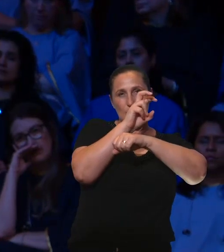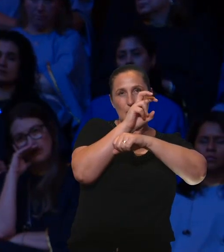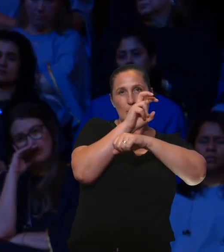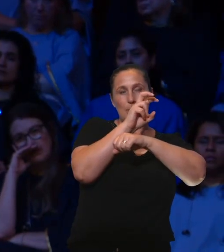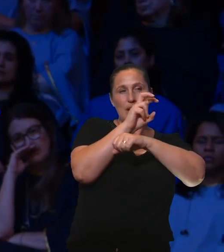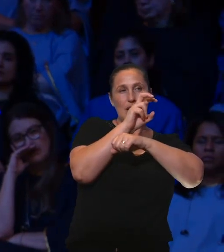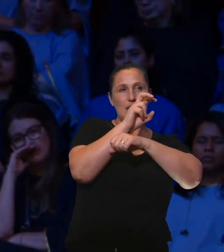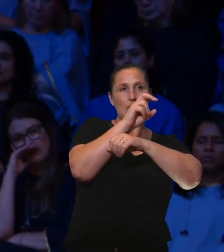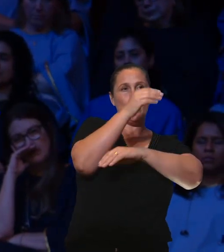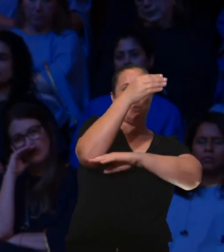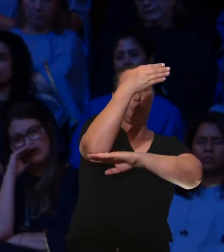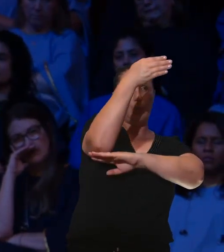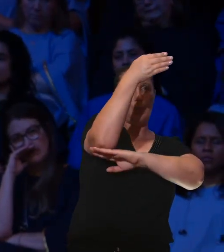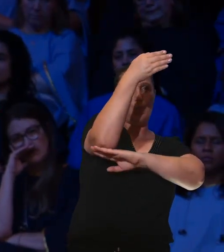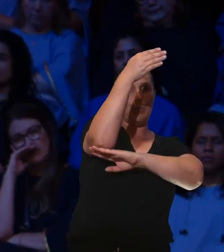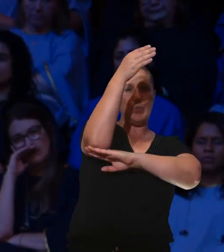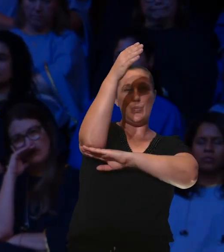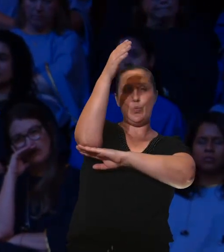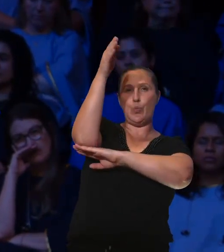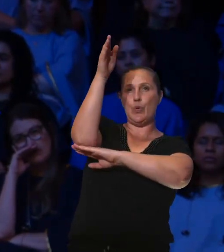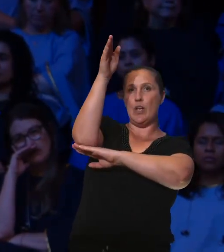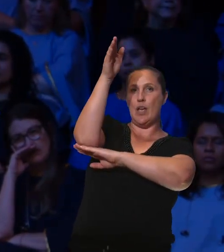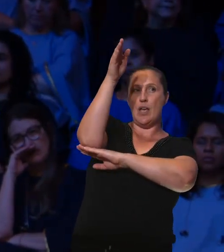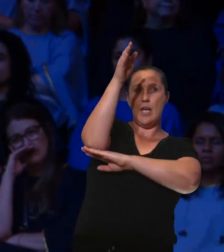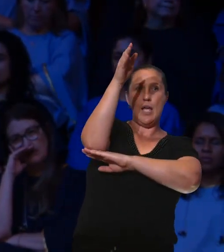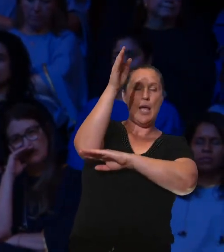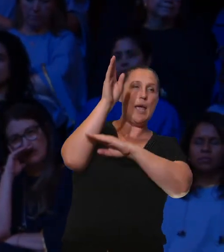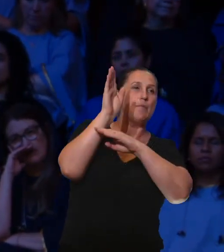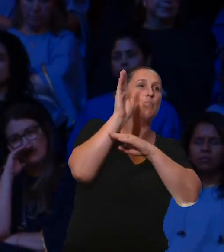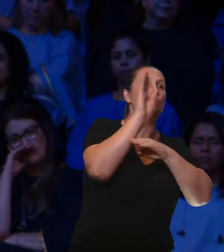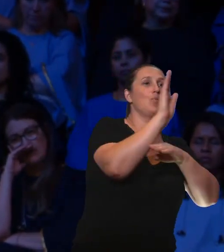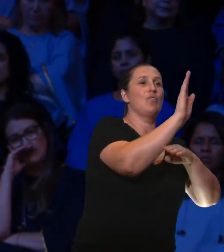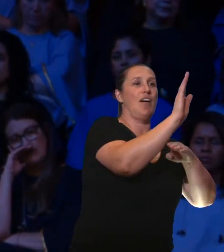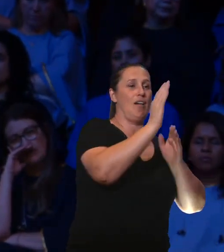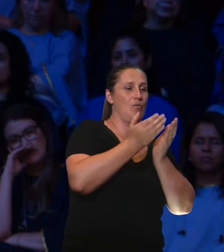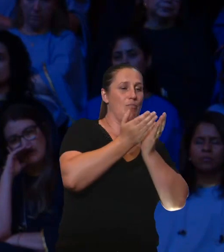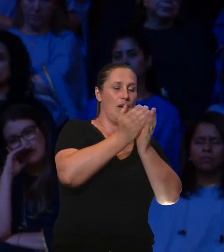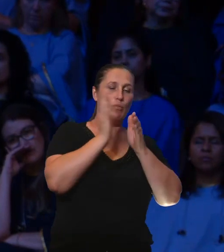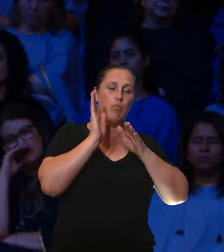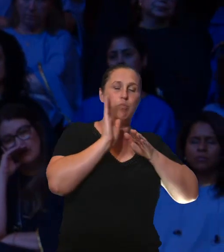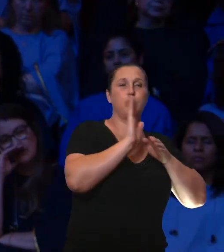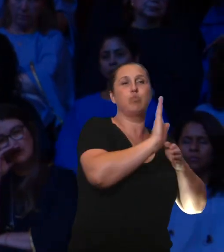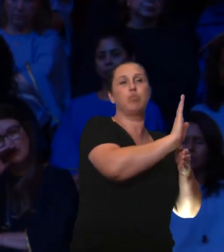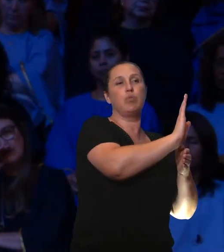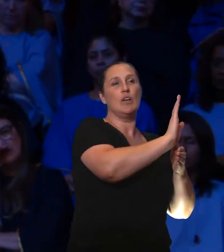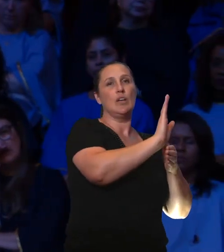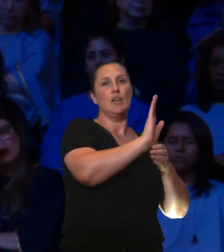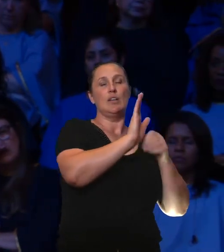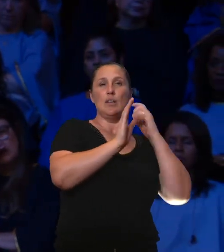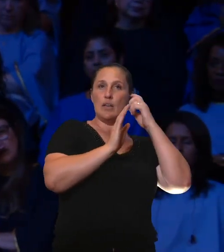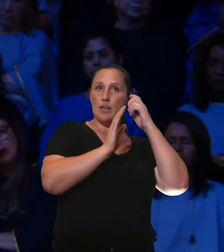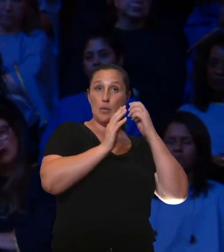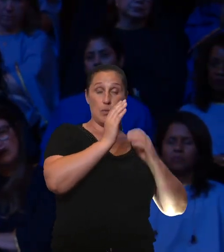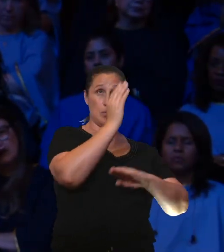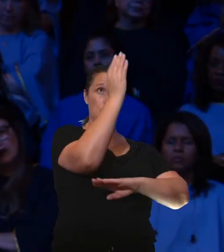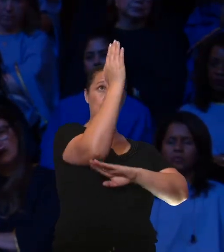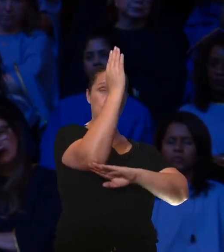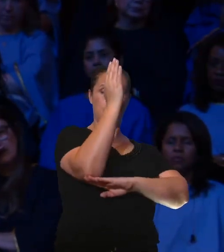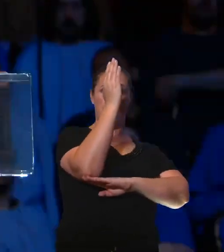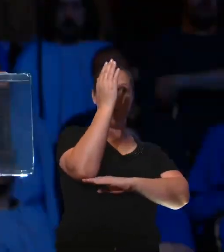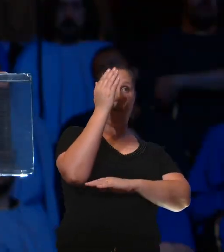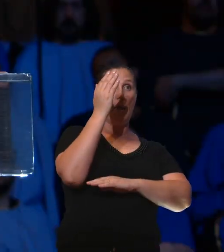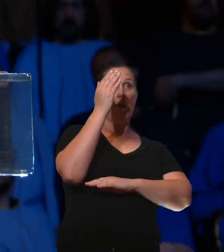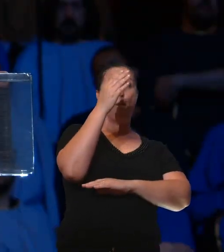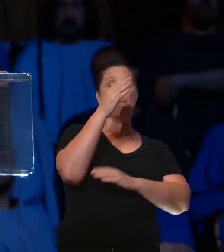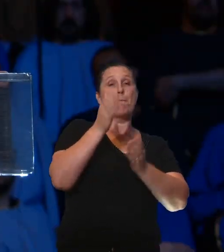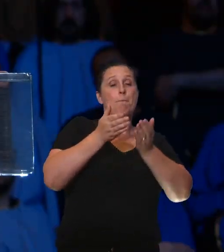pudesse empurrar naquele barco, botava-se o prumo daquele barco mais reto, e o barco